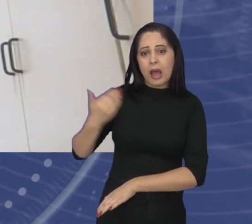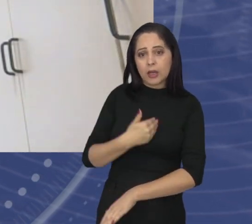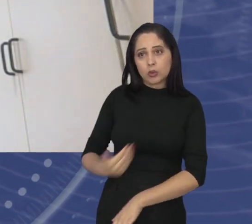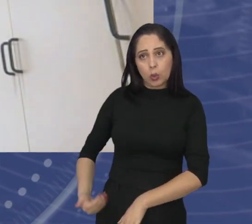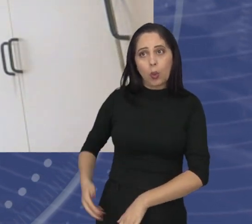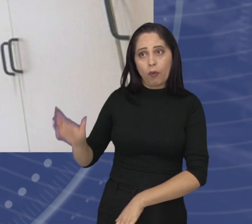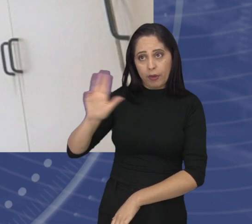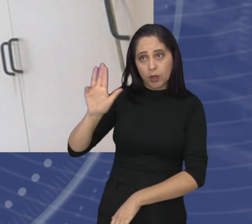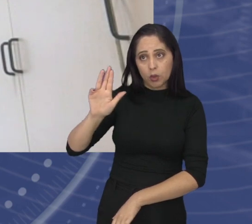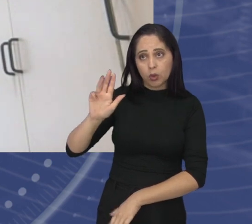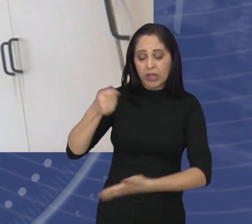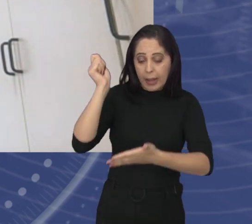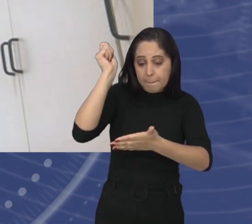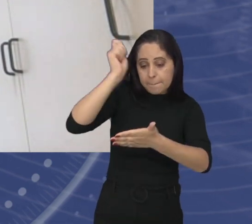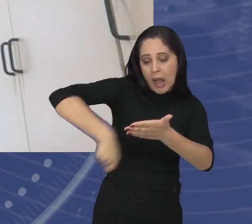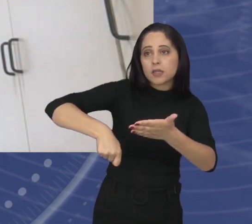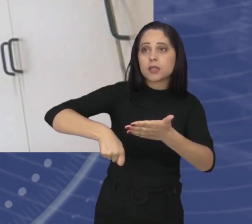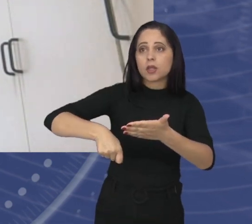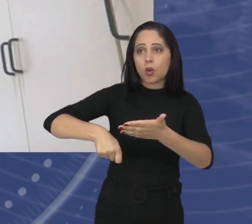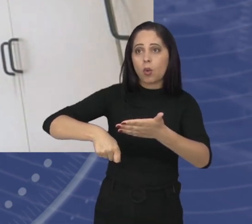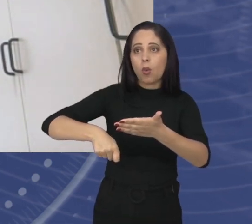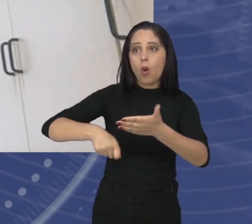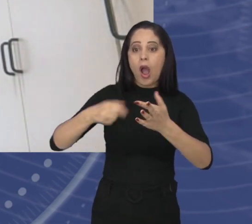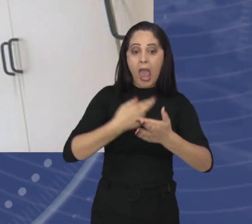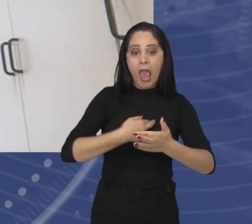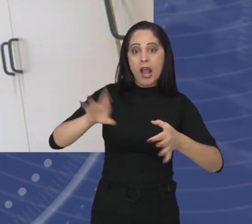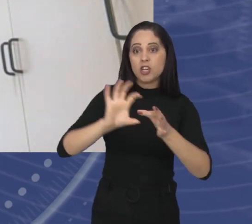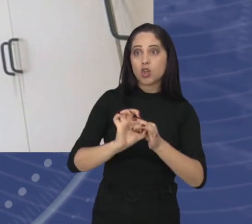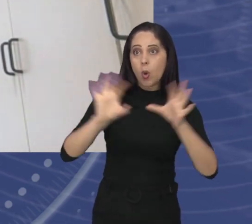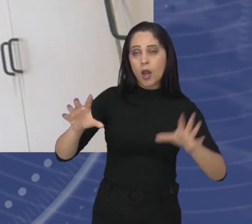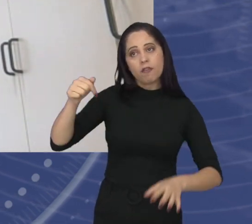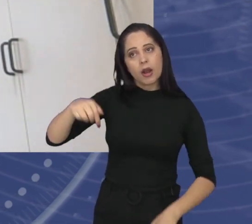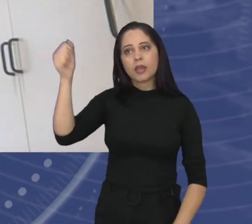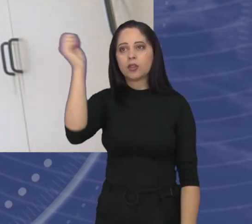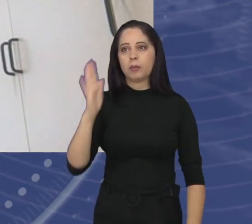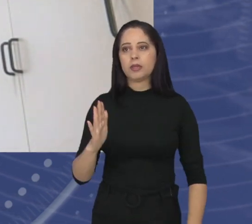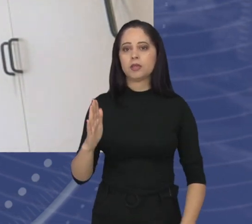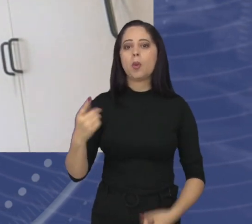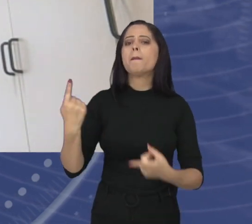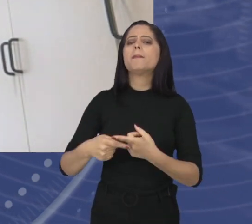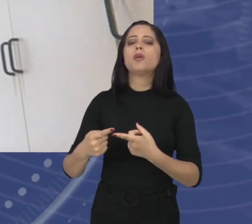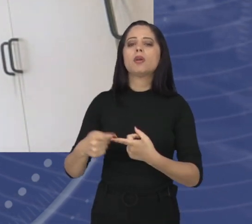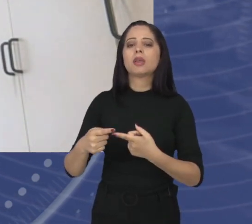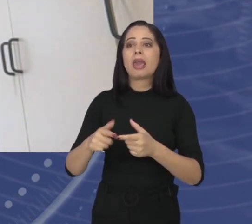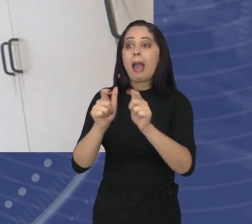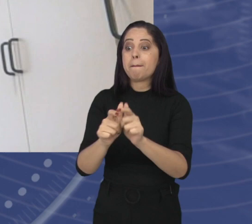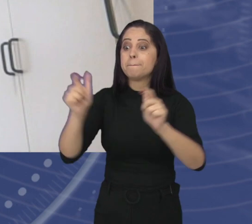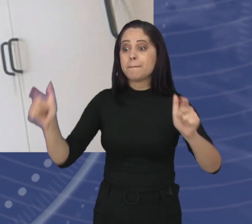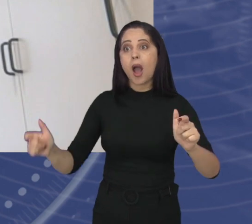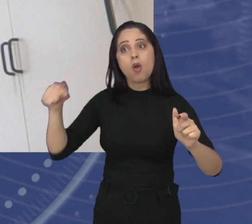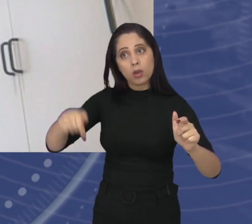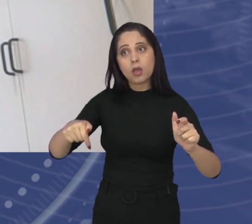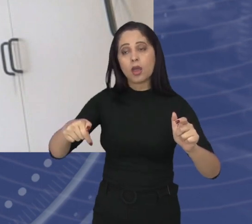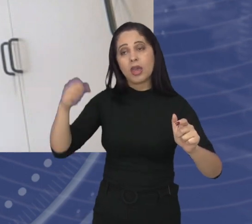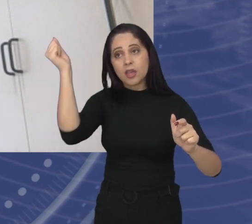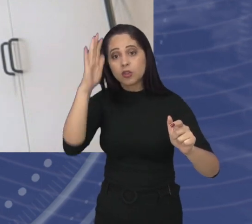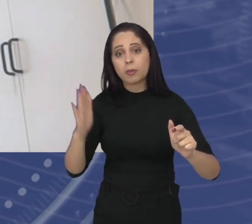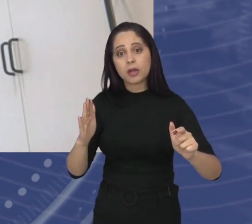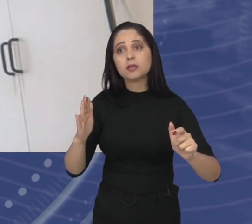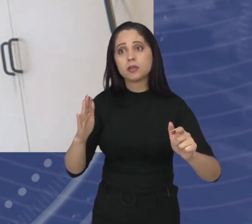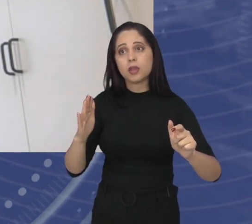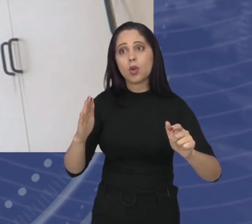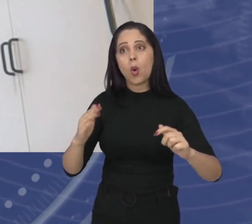ele até assinou o Tratado Brasil-Santa Sé, né, porque entendia que majoritariamente os brasileiros eram cristãos e